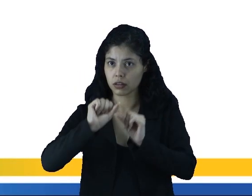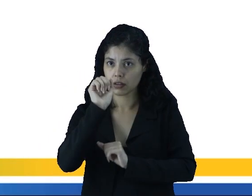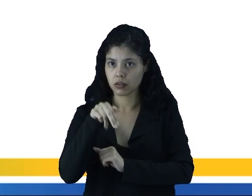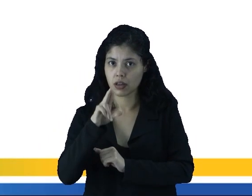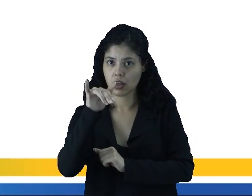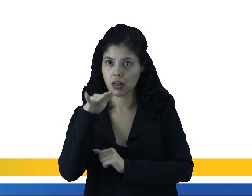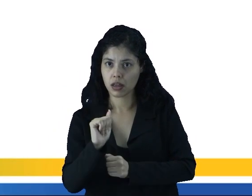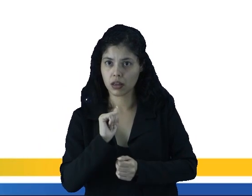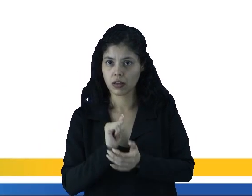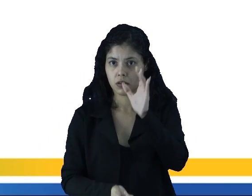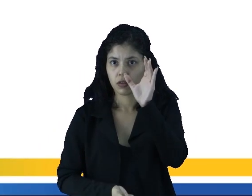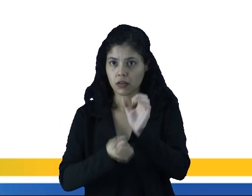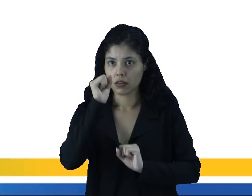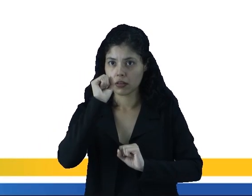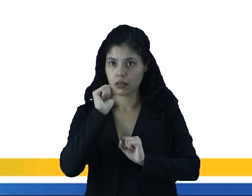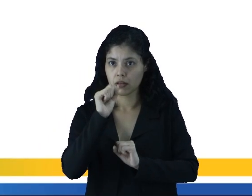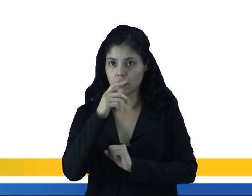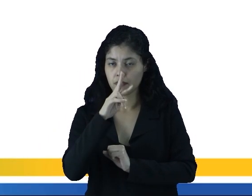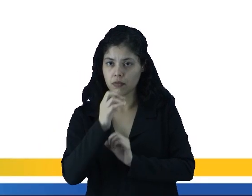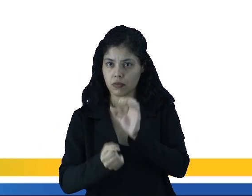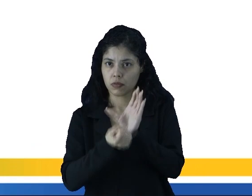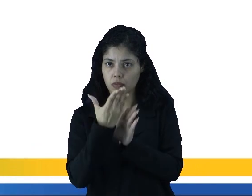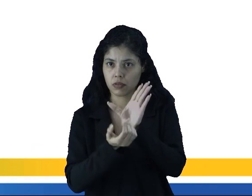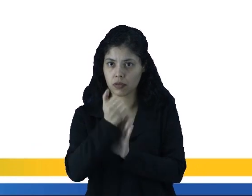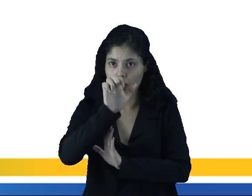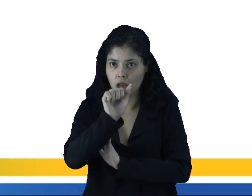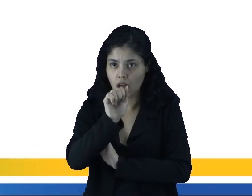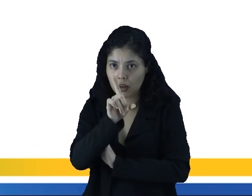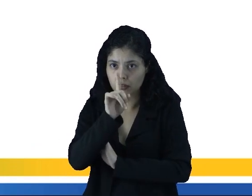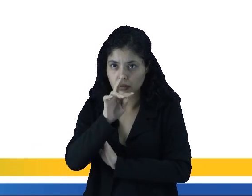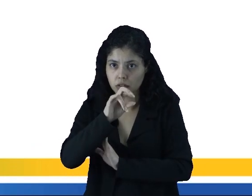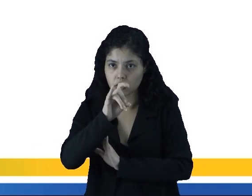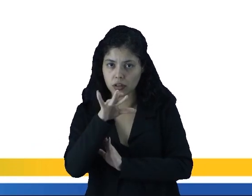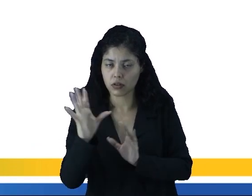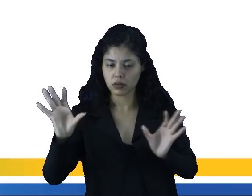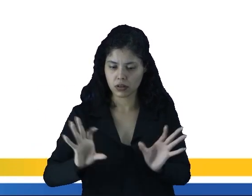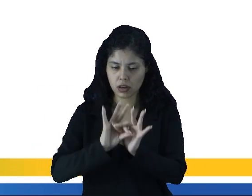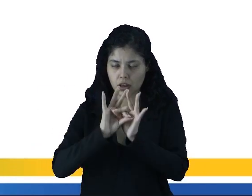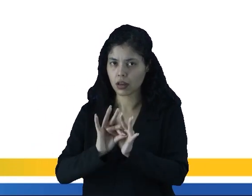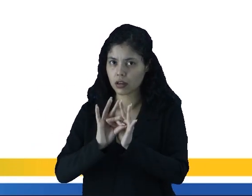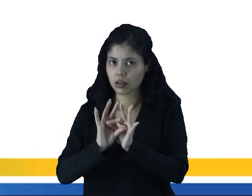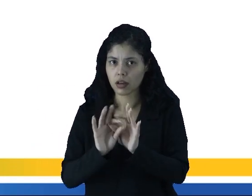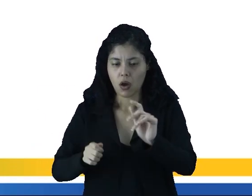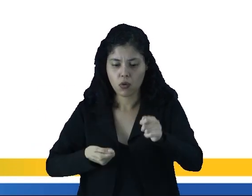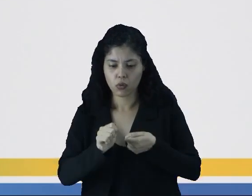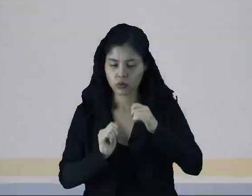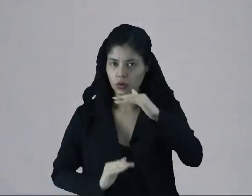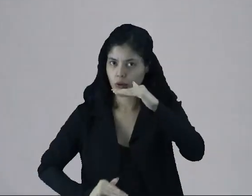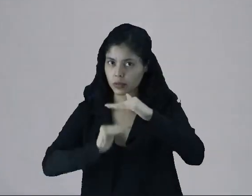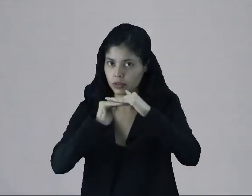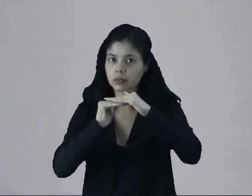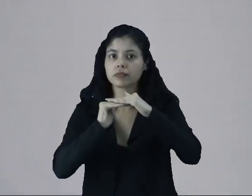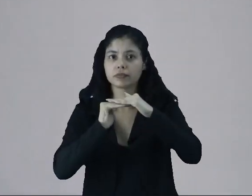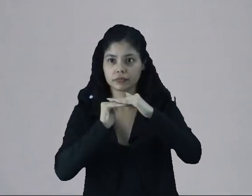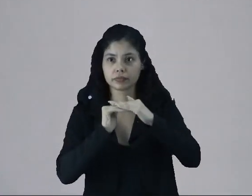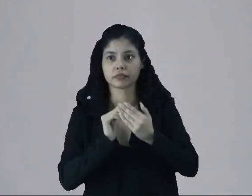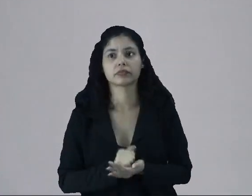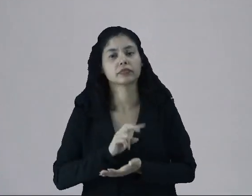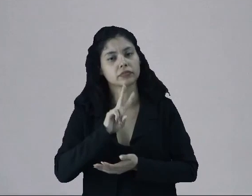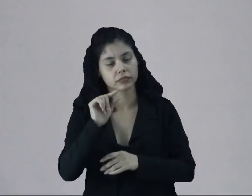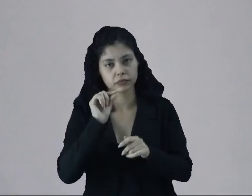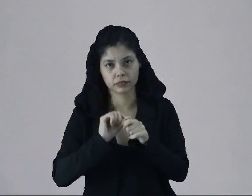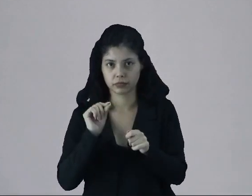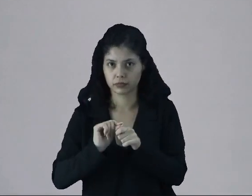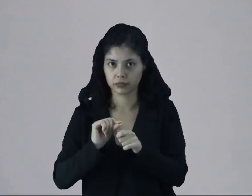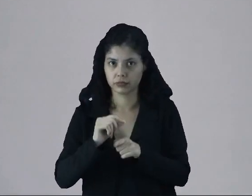amônia ou fabricação da aldosterona. A aldosterona está relacionada, então, ao controle da pressão arterial, que vai ser feita